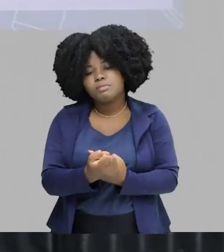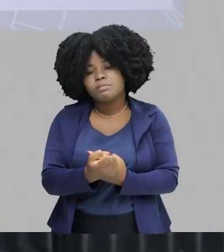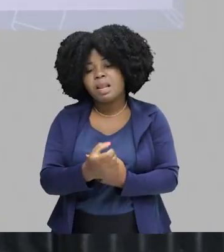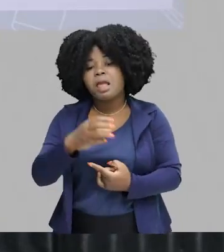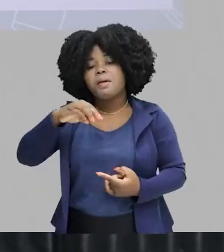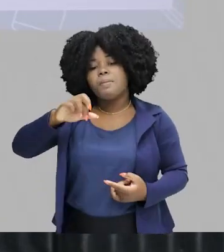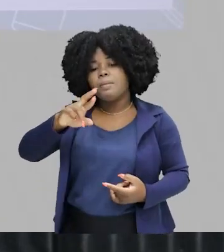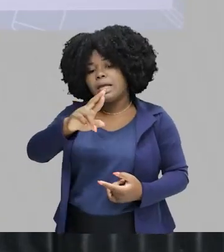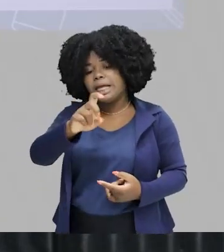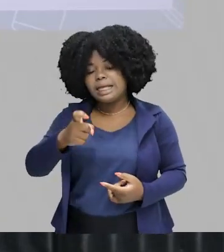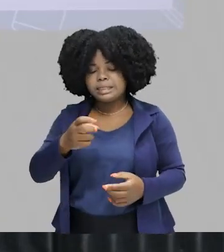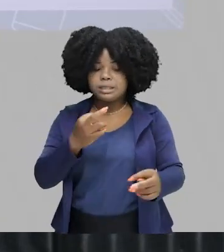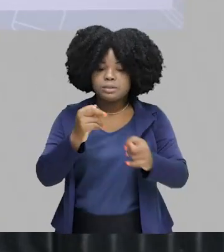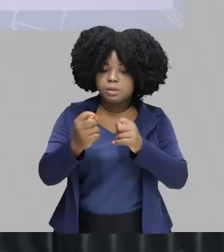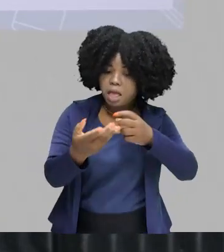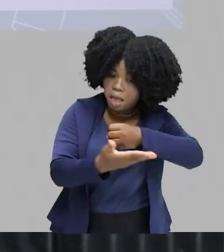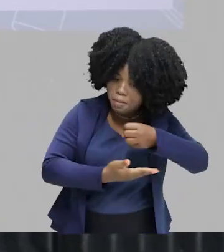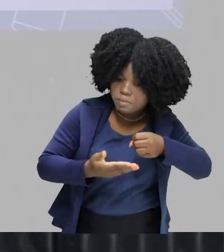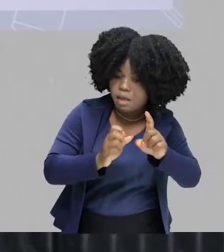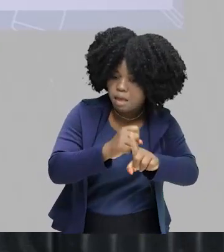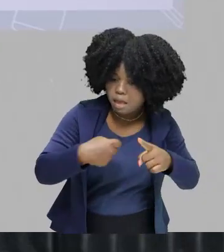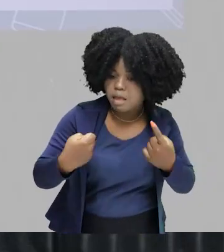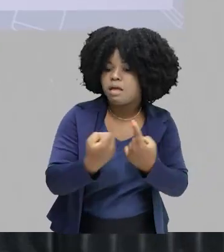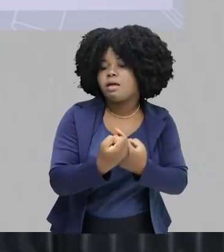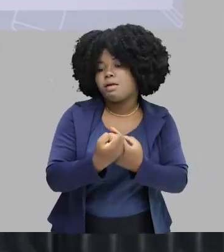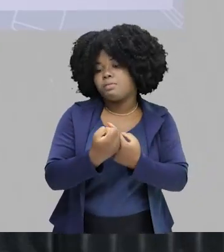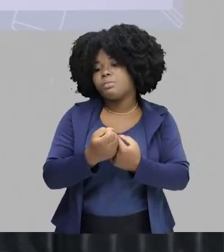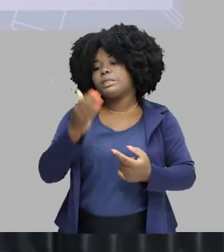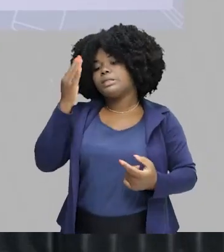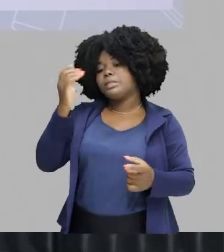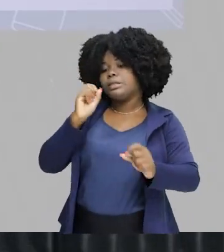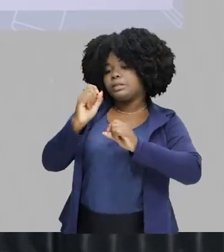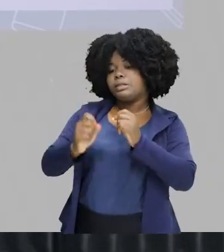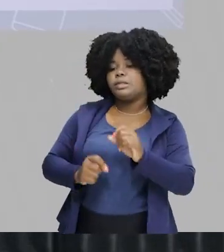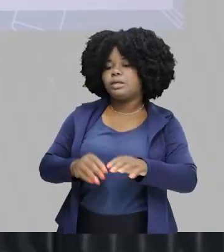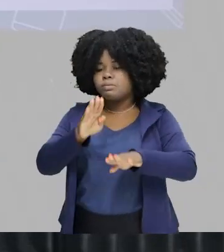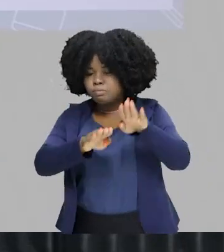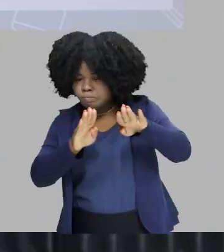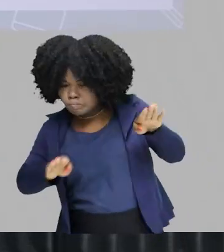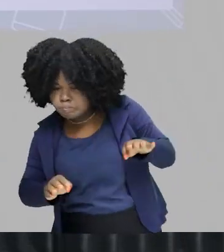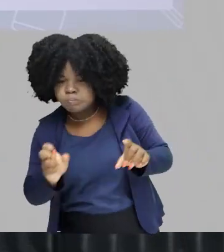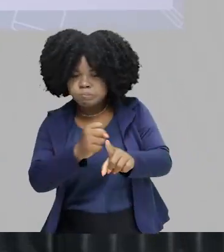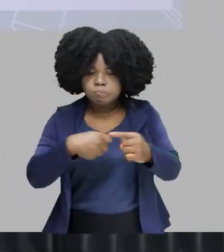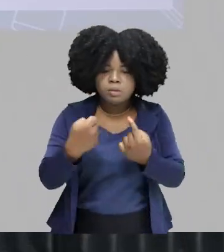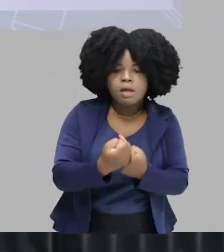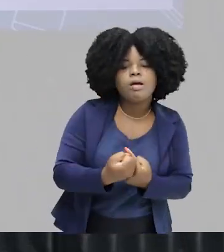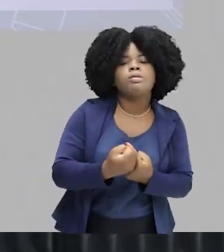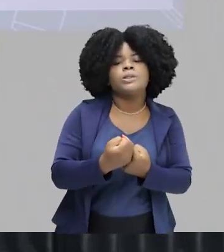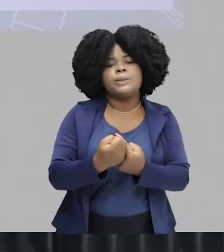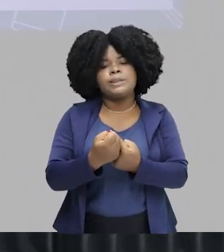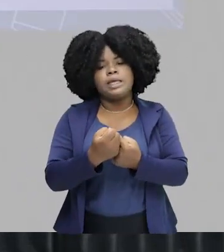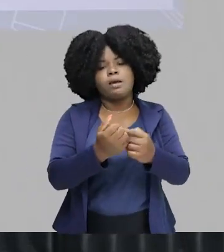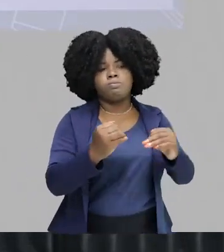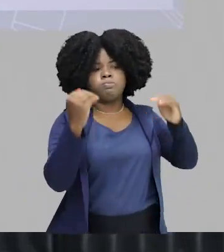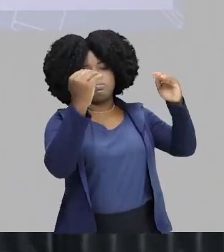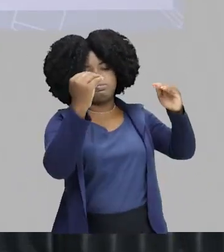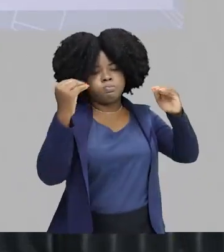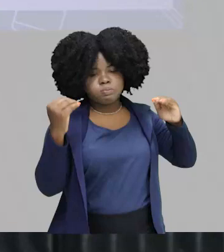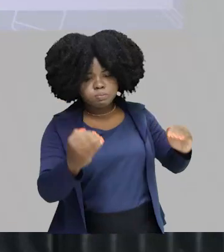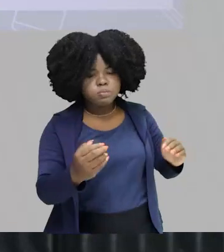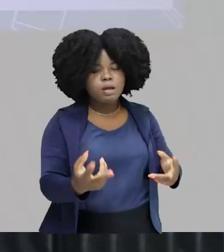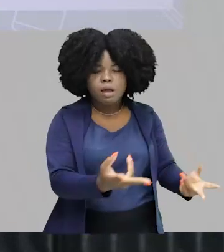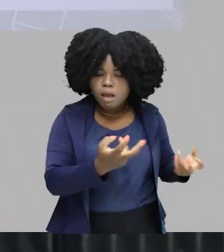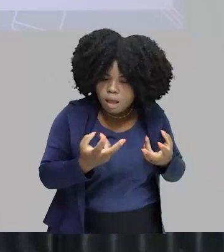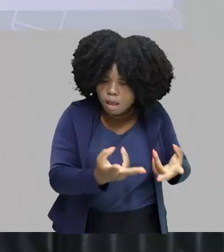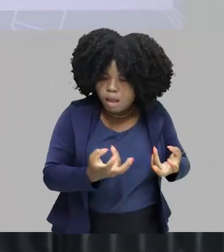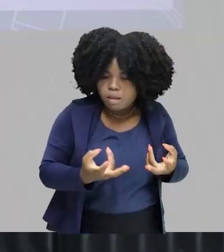economia é a estrutura base da sociedade. Para a gente entender a desigualdade social, as classes, a relação de exploração do trabalho, a